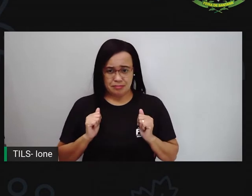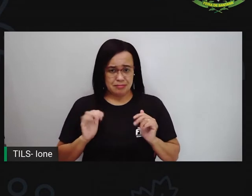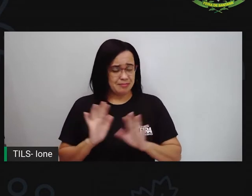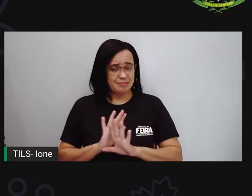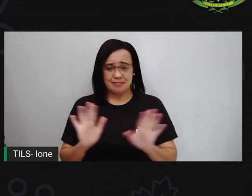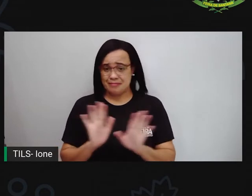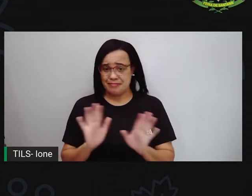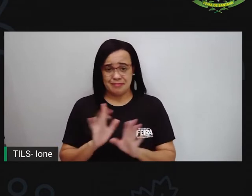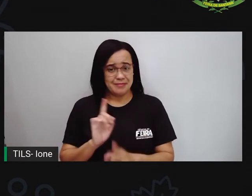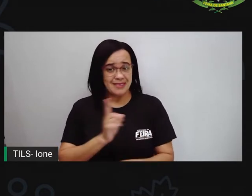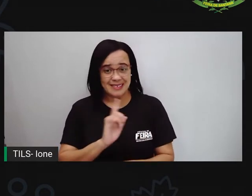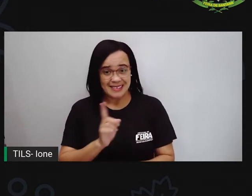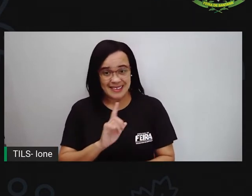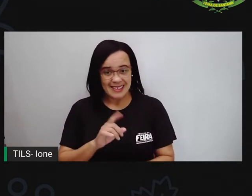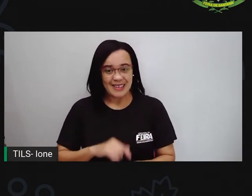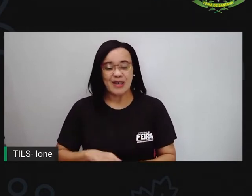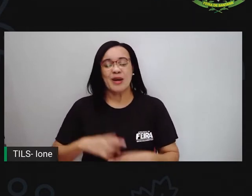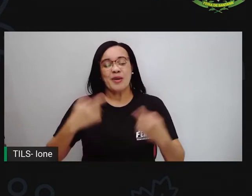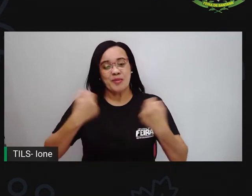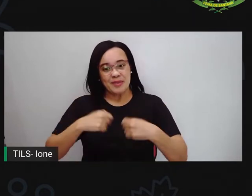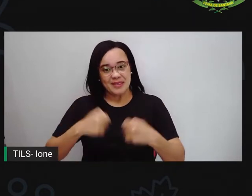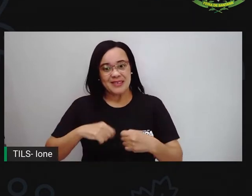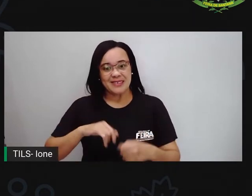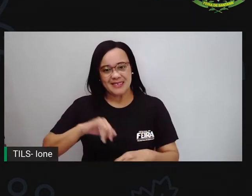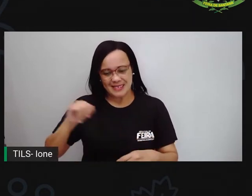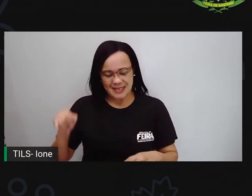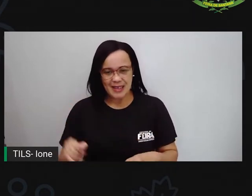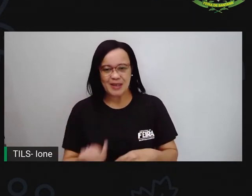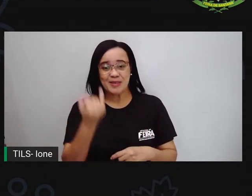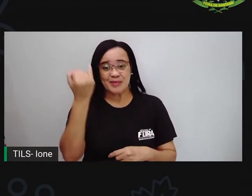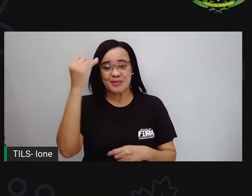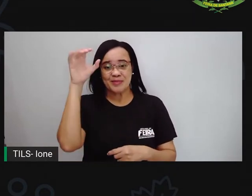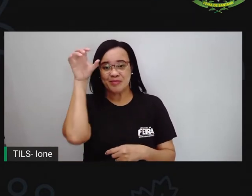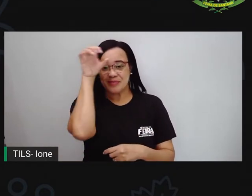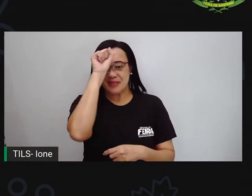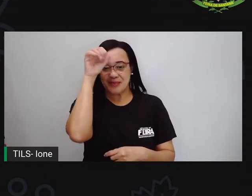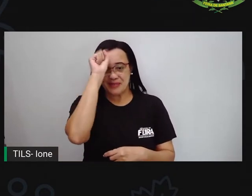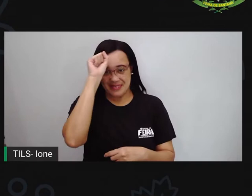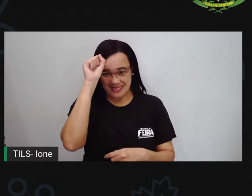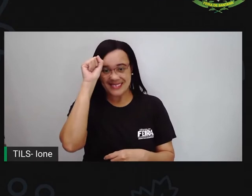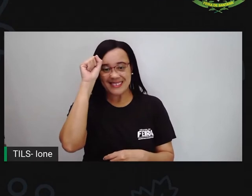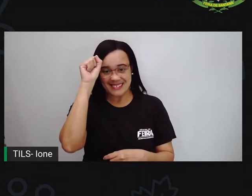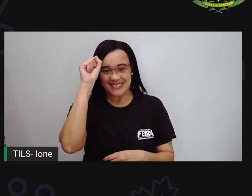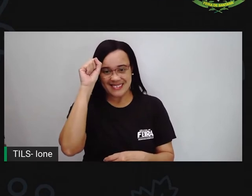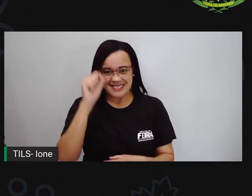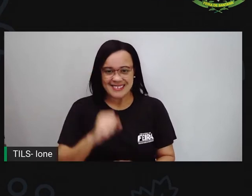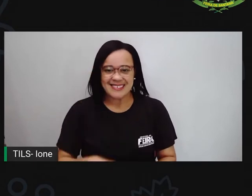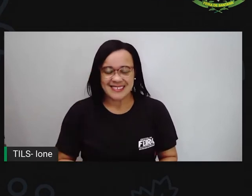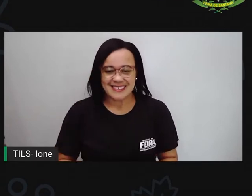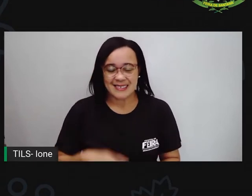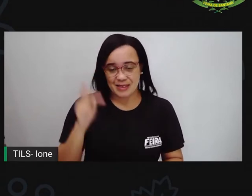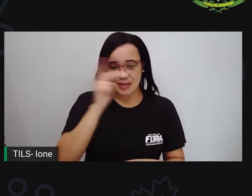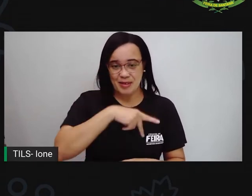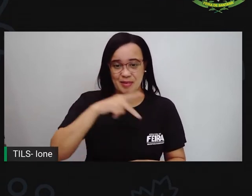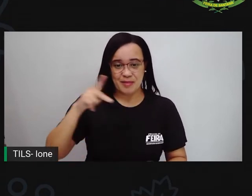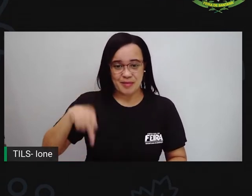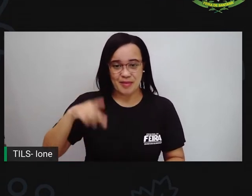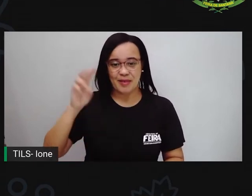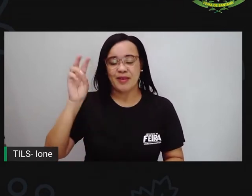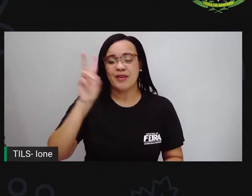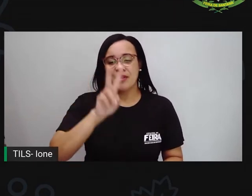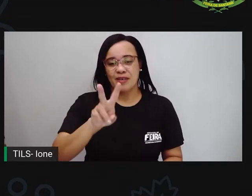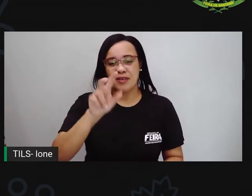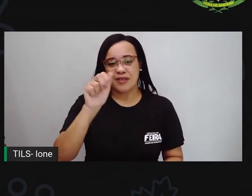perder a oportunidade para aprender. E aí a prova nessa está aqui, não é? Para que a gente consiga aí dar continuidade a